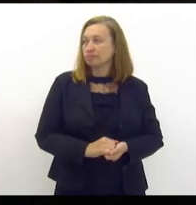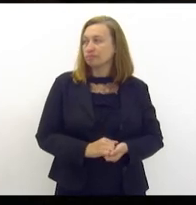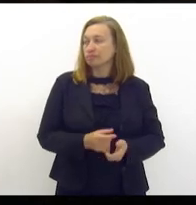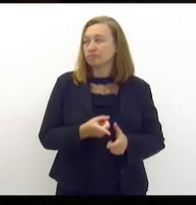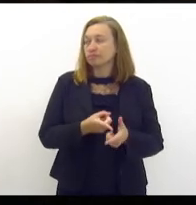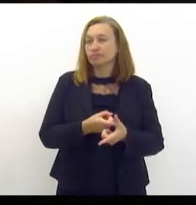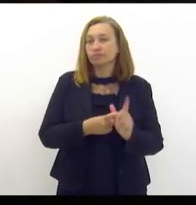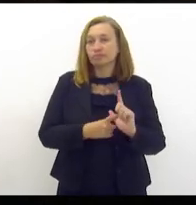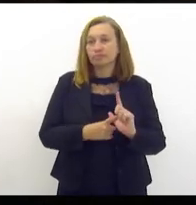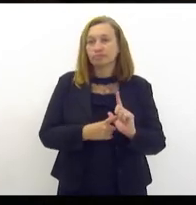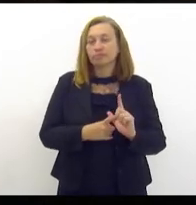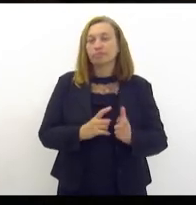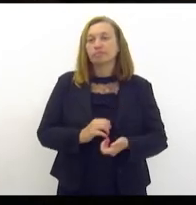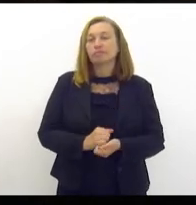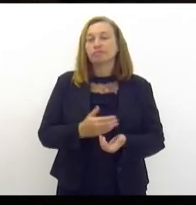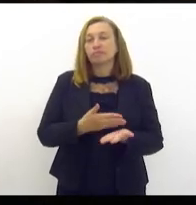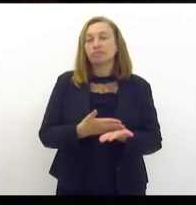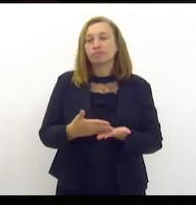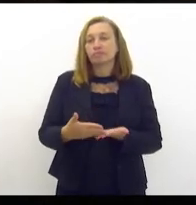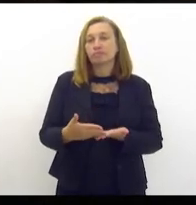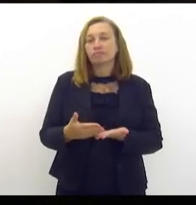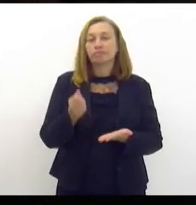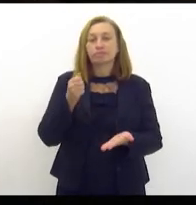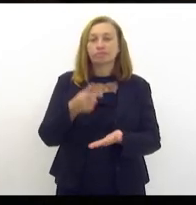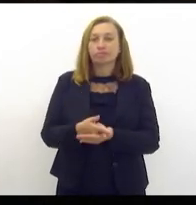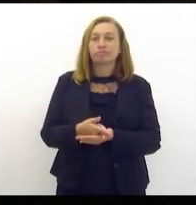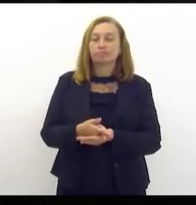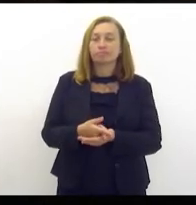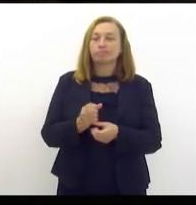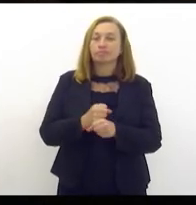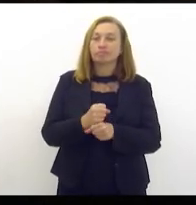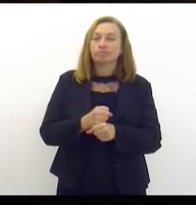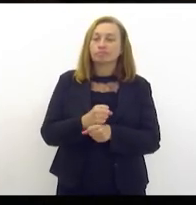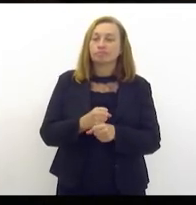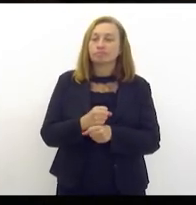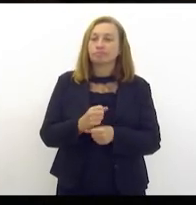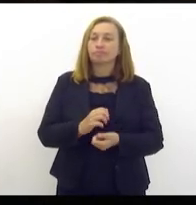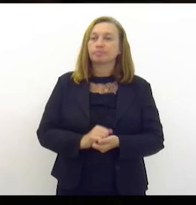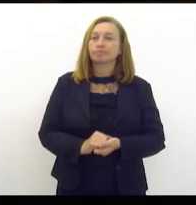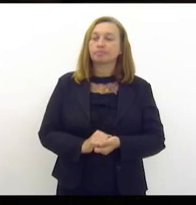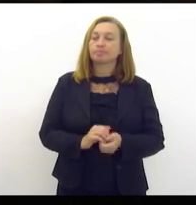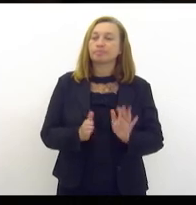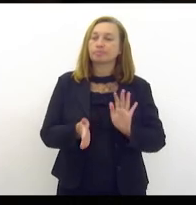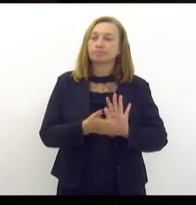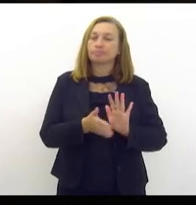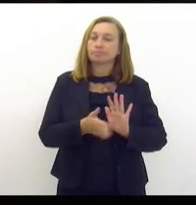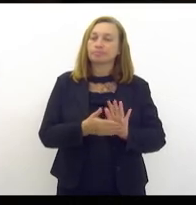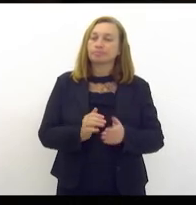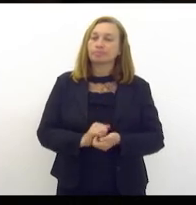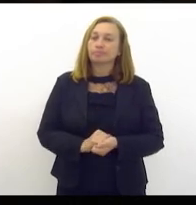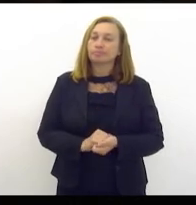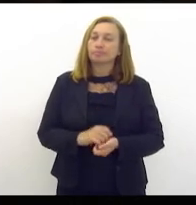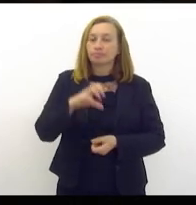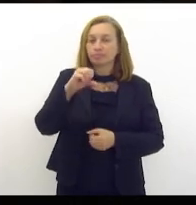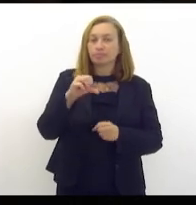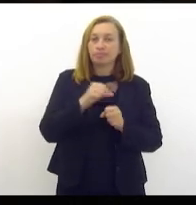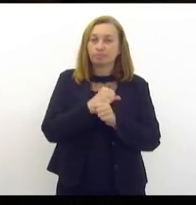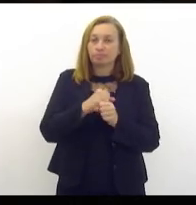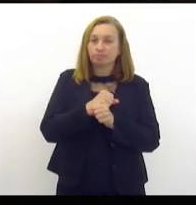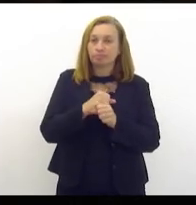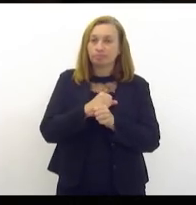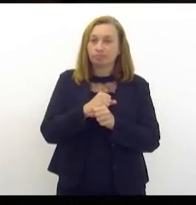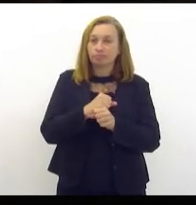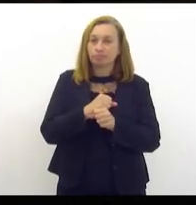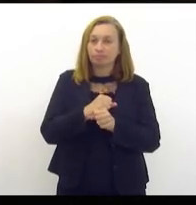dívida começou a ser paga esse ano na seguinte proporção: 9 anos,